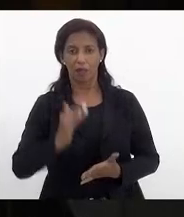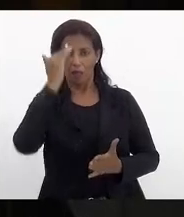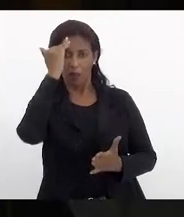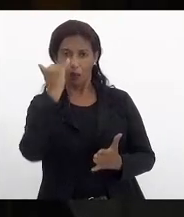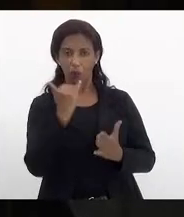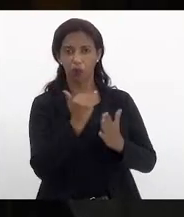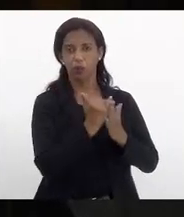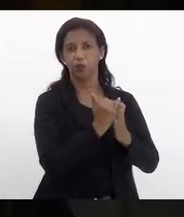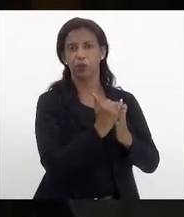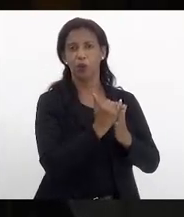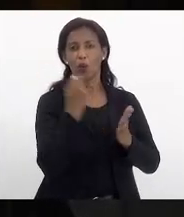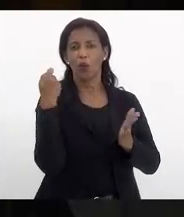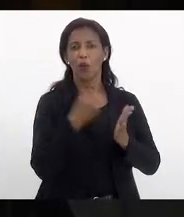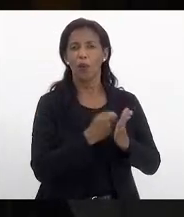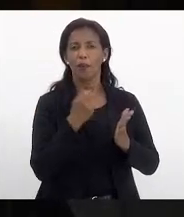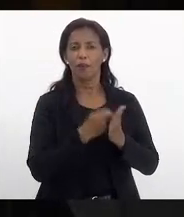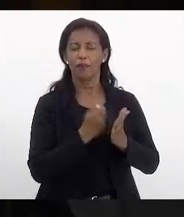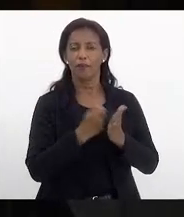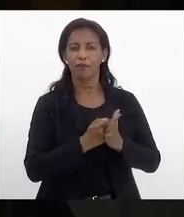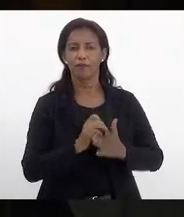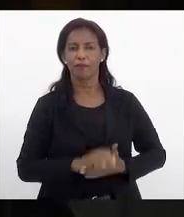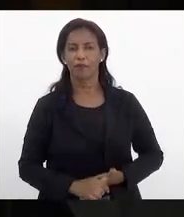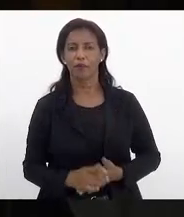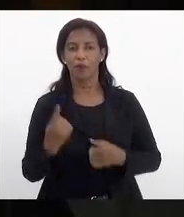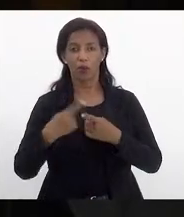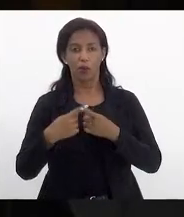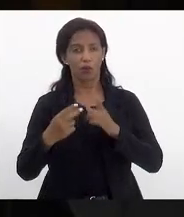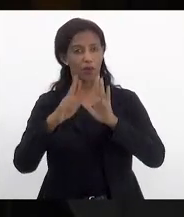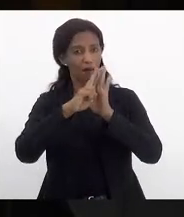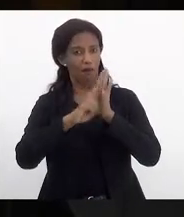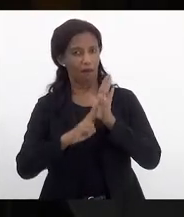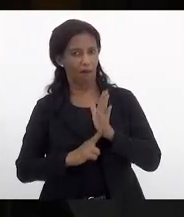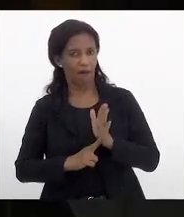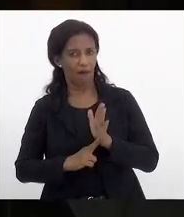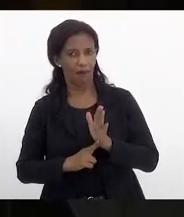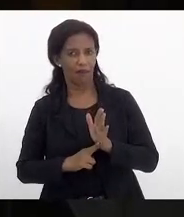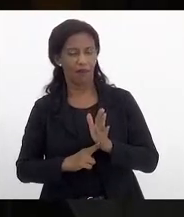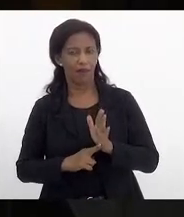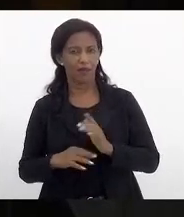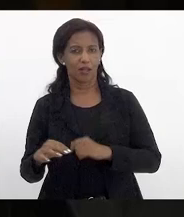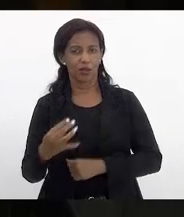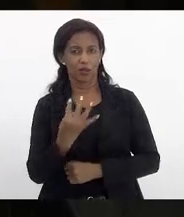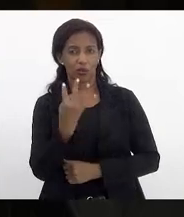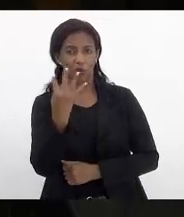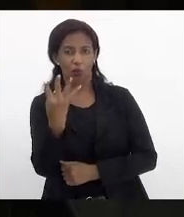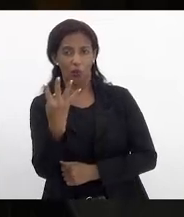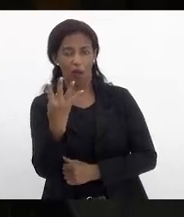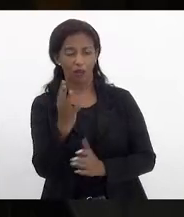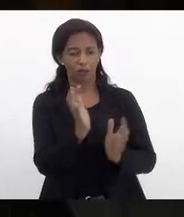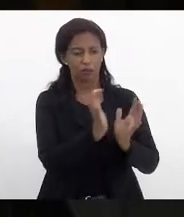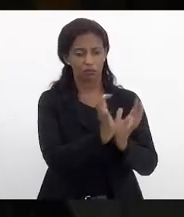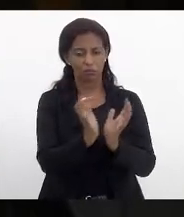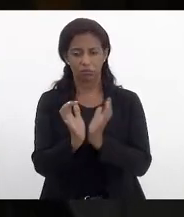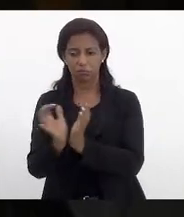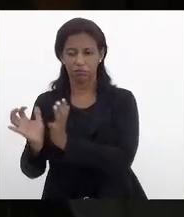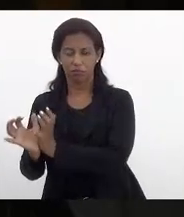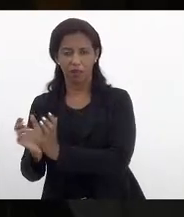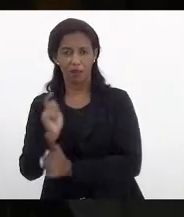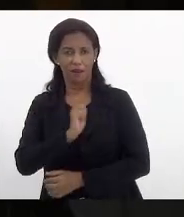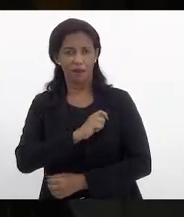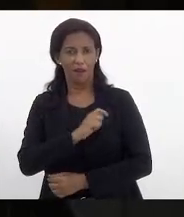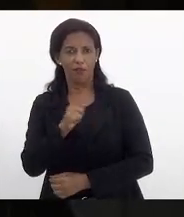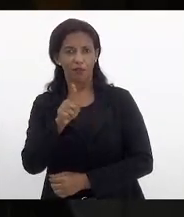cumprimento obrigatório, porque a regra é sempre de 4 maldades, você aderir a